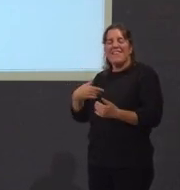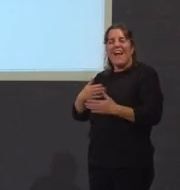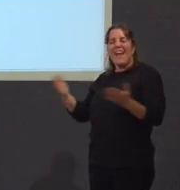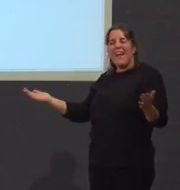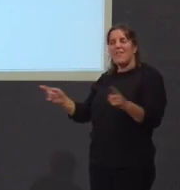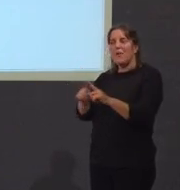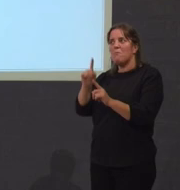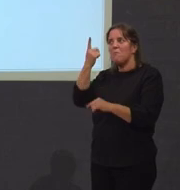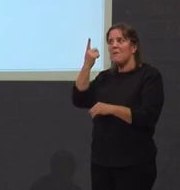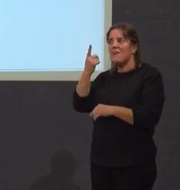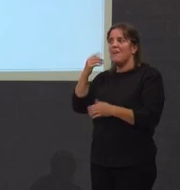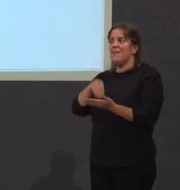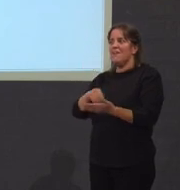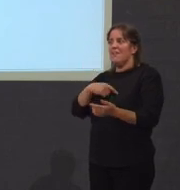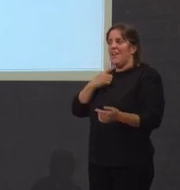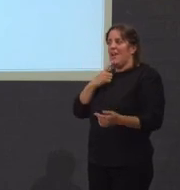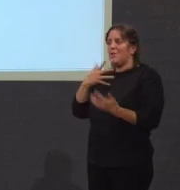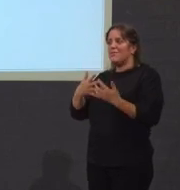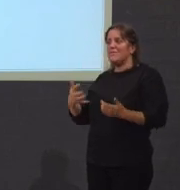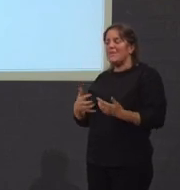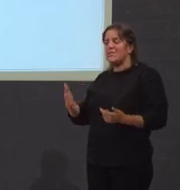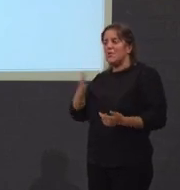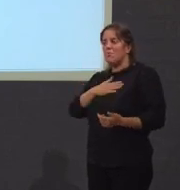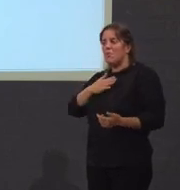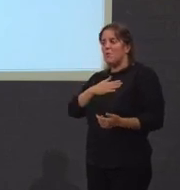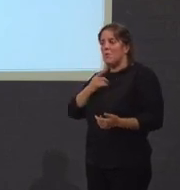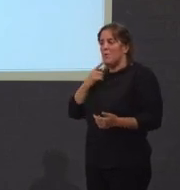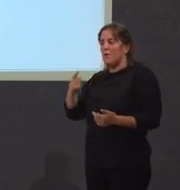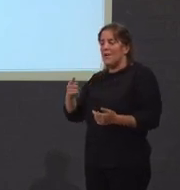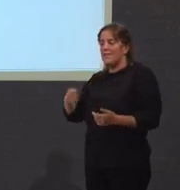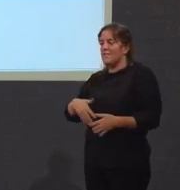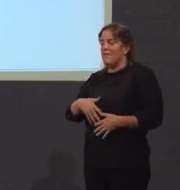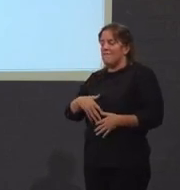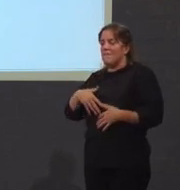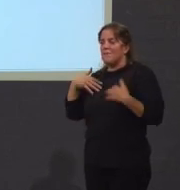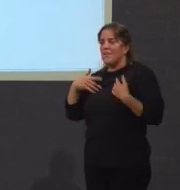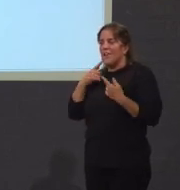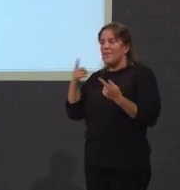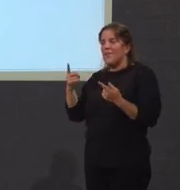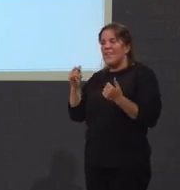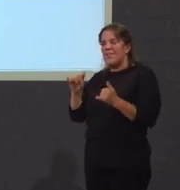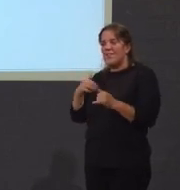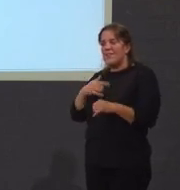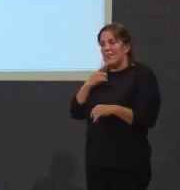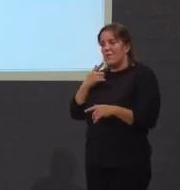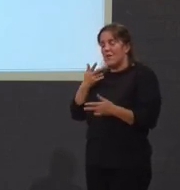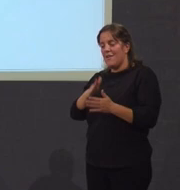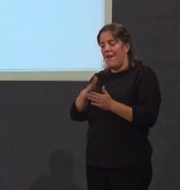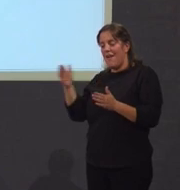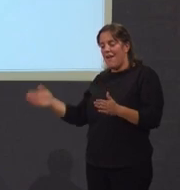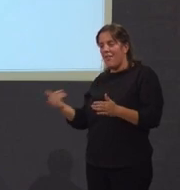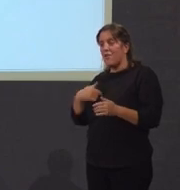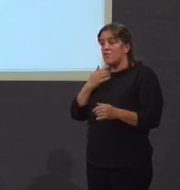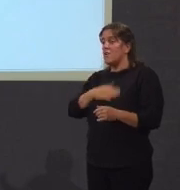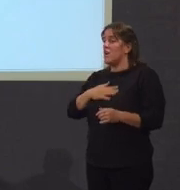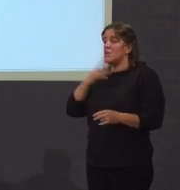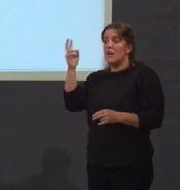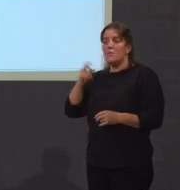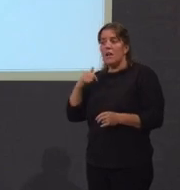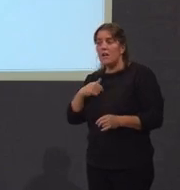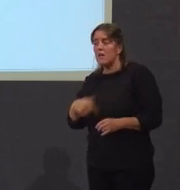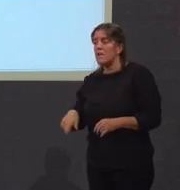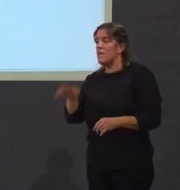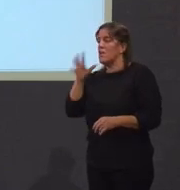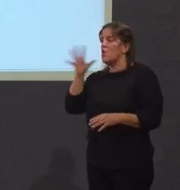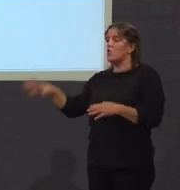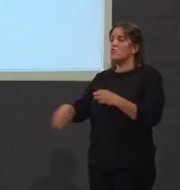que me presentan con texto propio e é moi emocionante poder disfrutalo dende este lugar. Estou encantada de estar aquí sumo